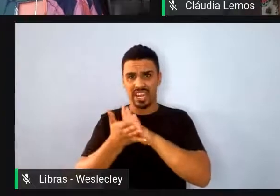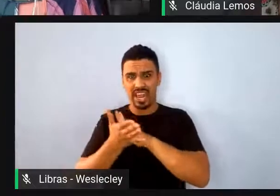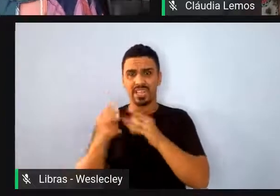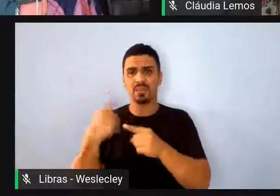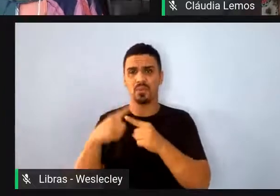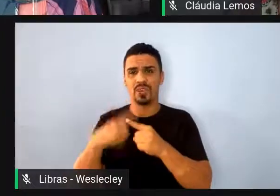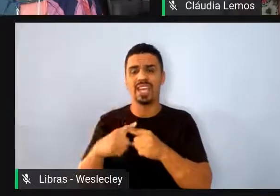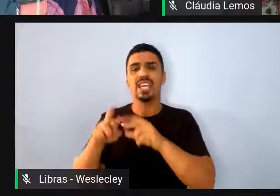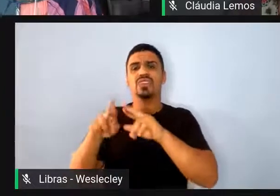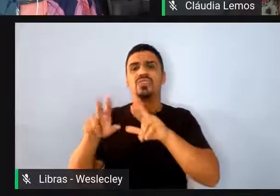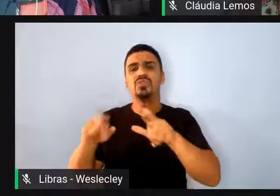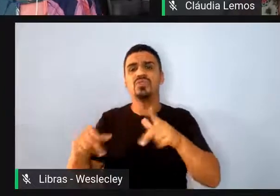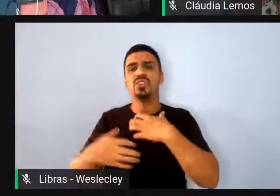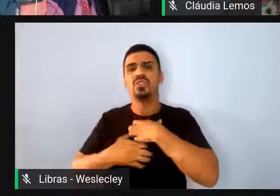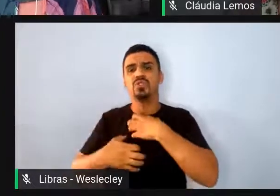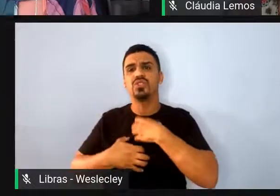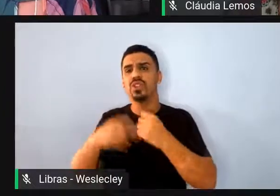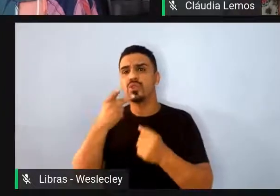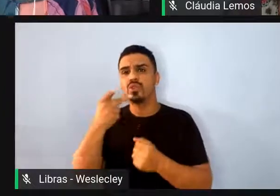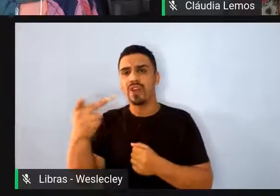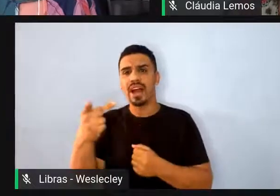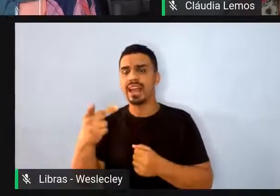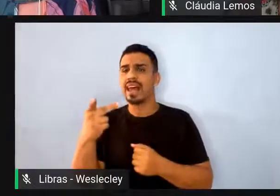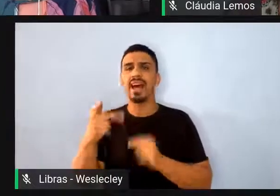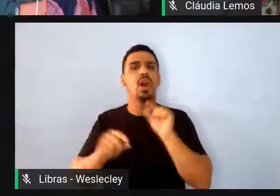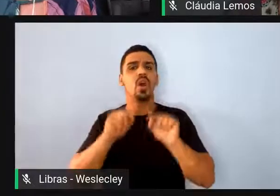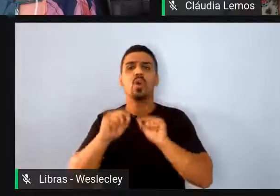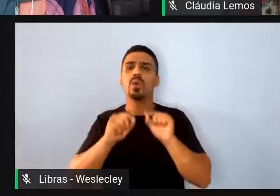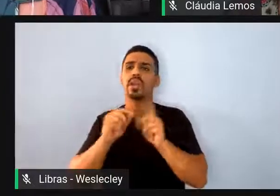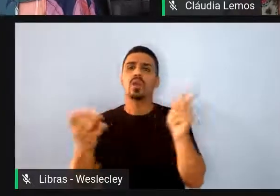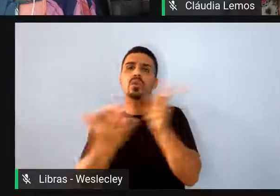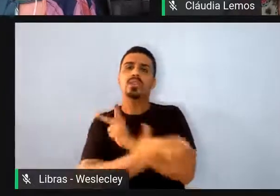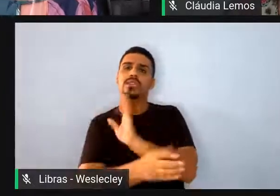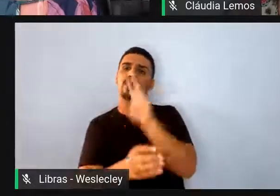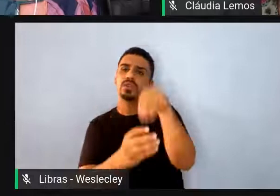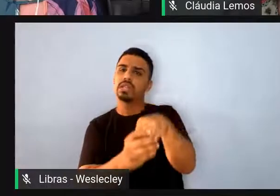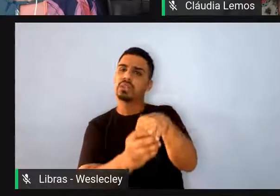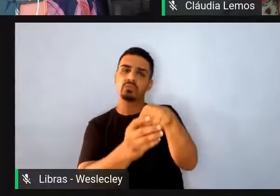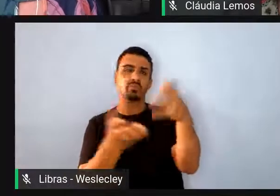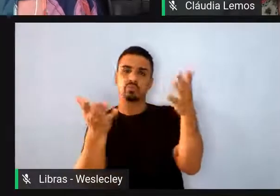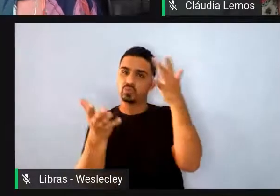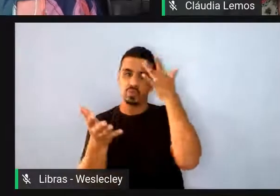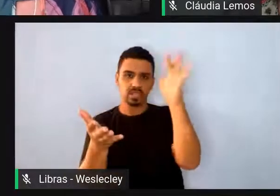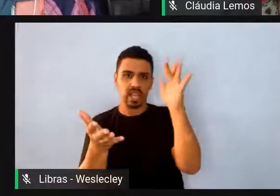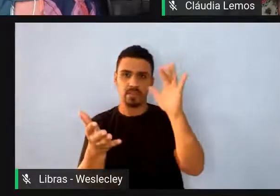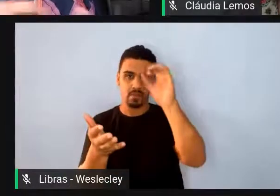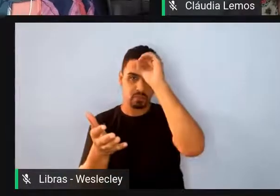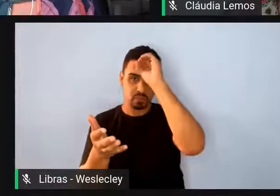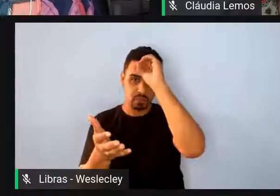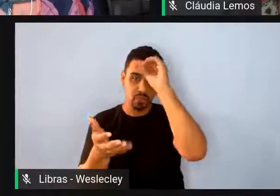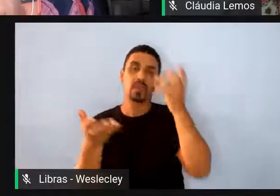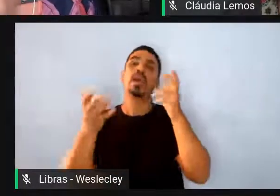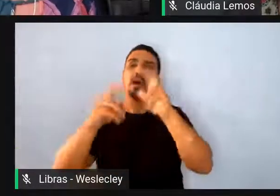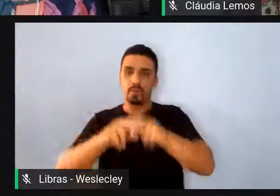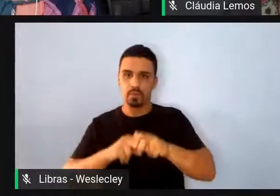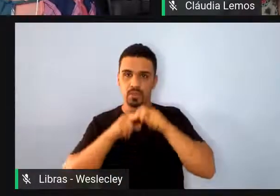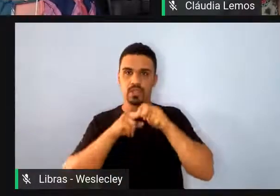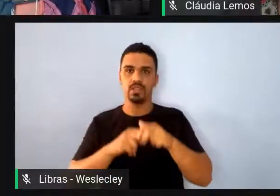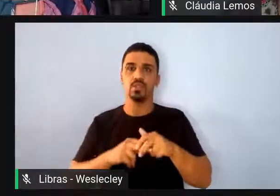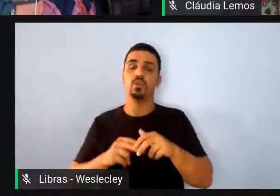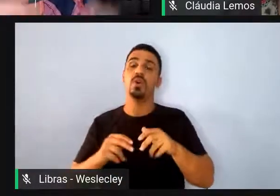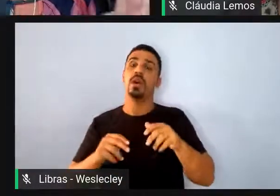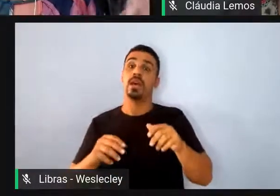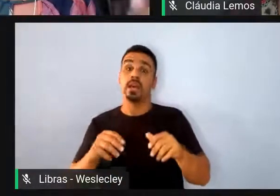plenário não compreende o que está acontecendo, porque o processo é um processo complicado mesmo. Então, quando o parlamento ele se